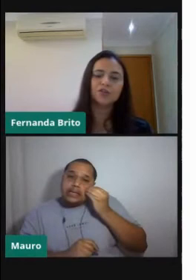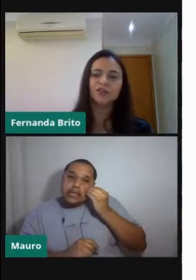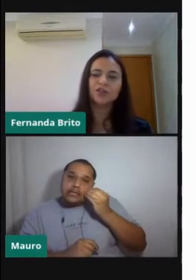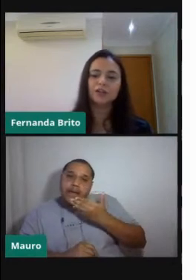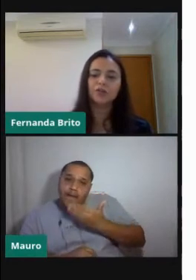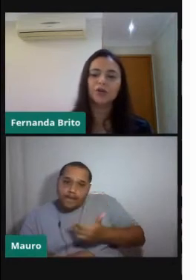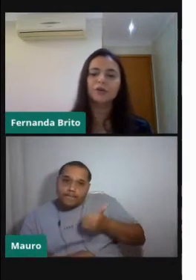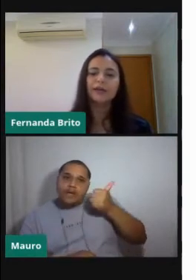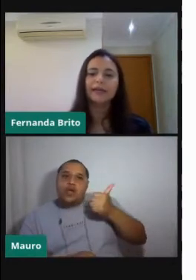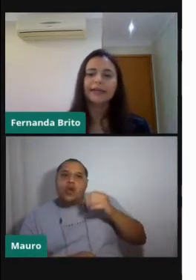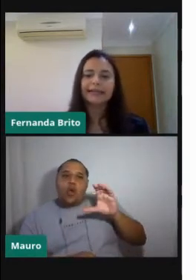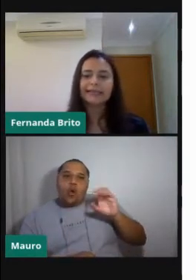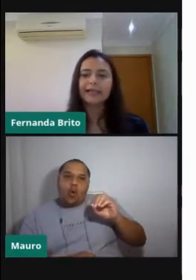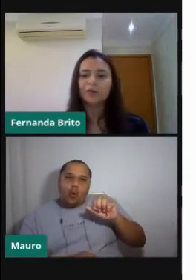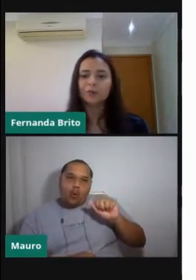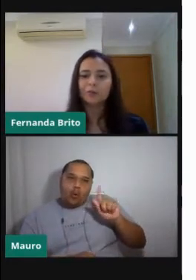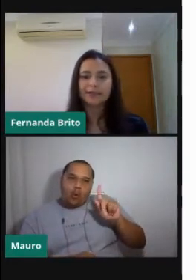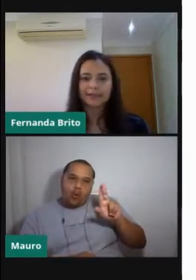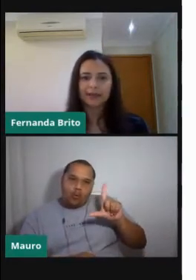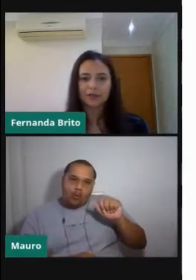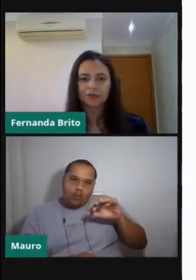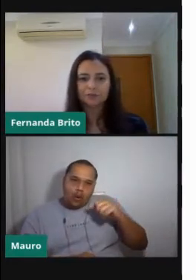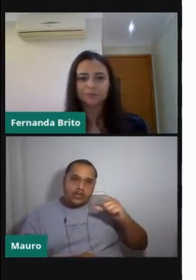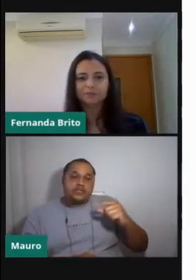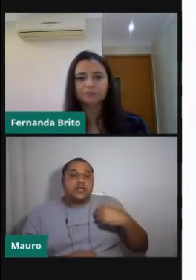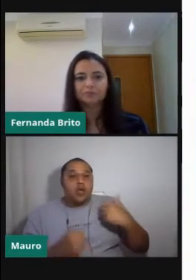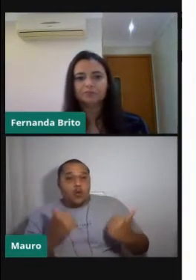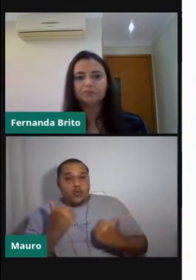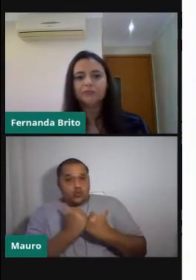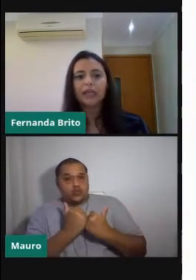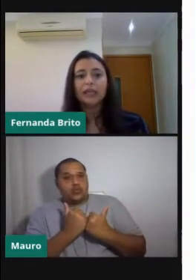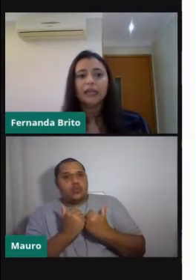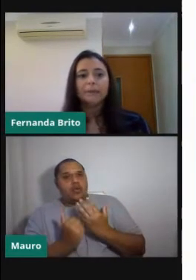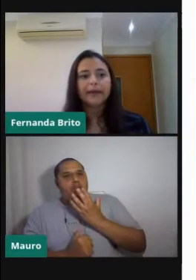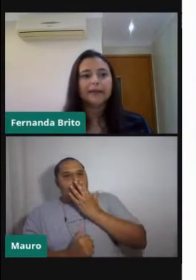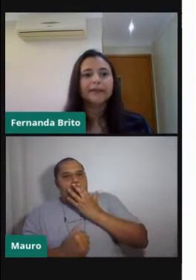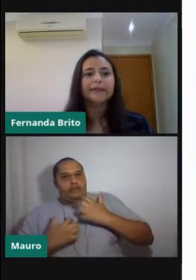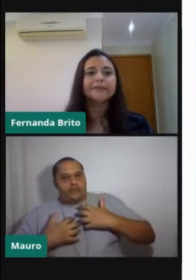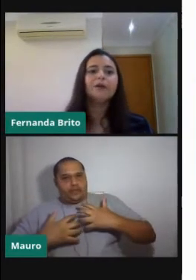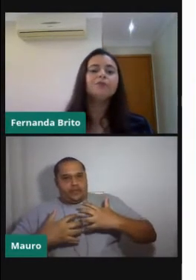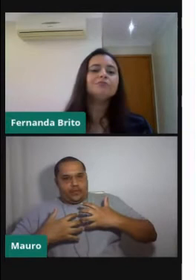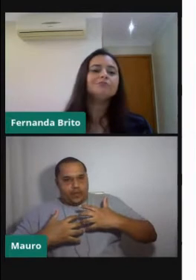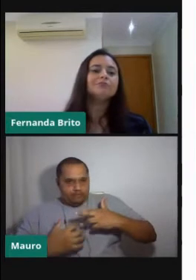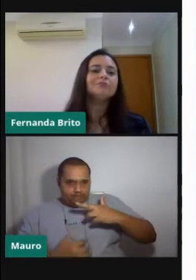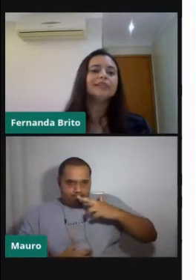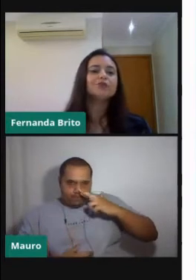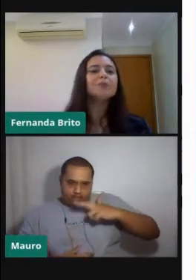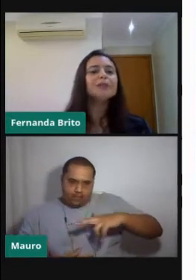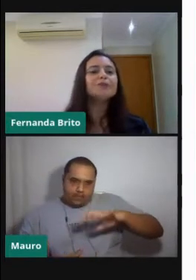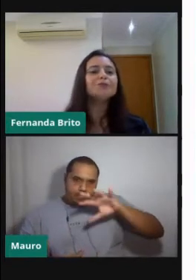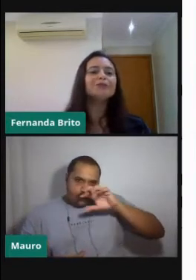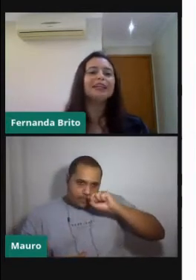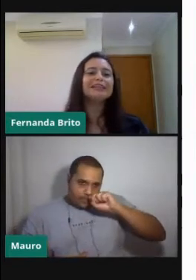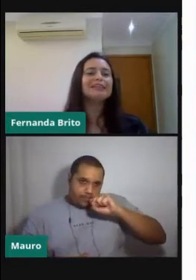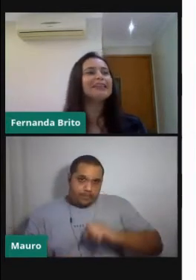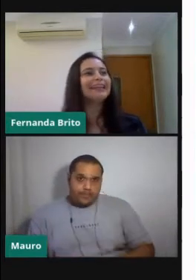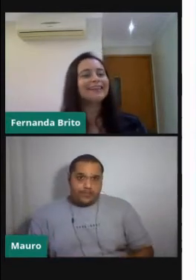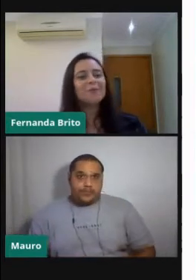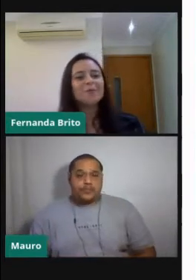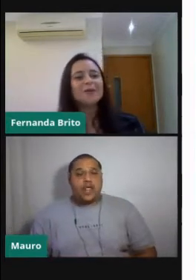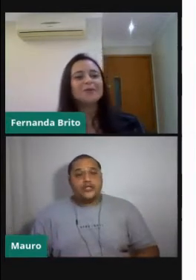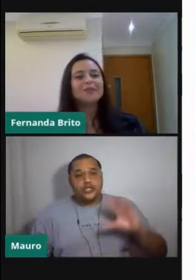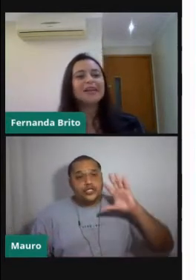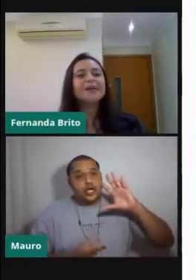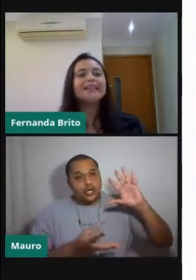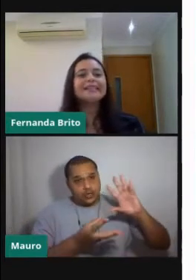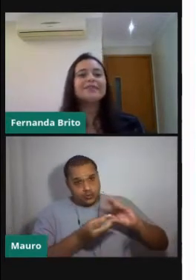o suporte ventilatório requisitado pelo paciente. Bem, então, resumindo, o que a gente tem até